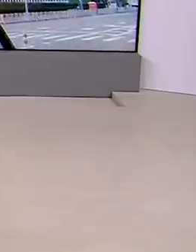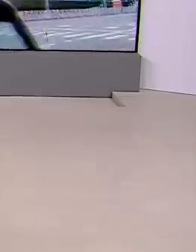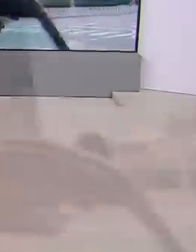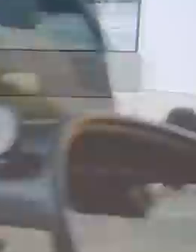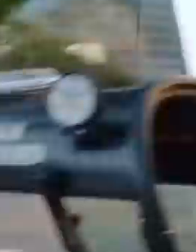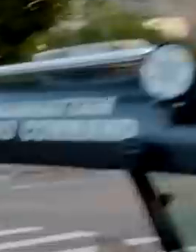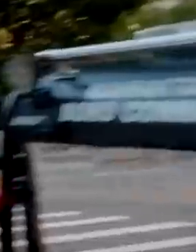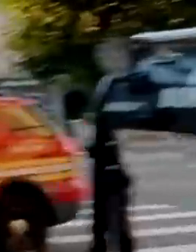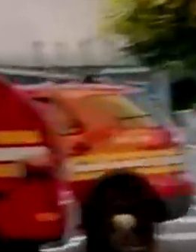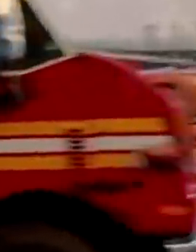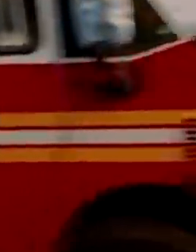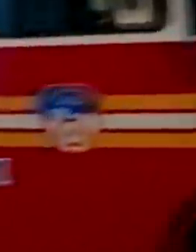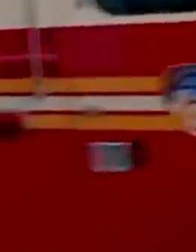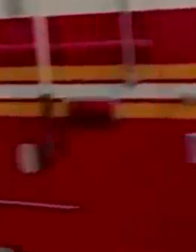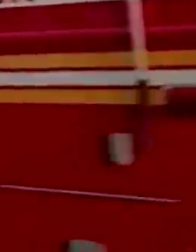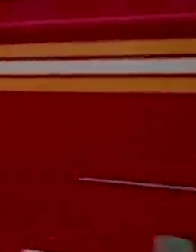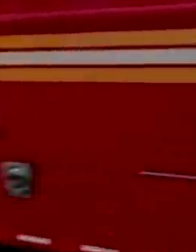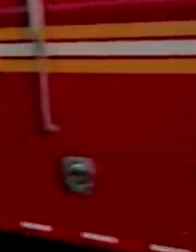Música